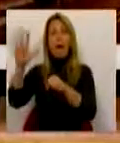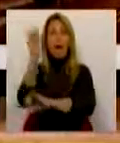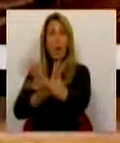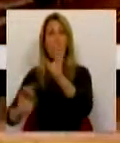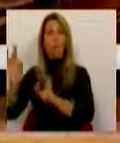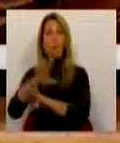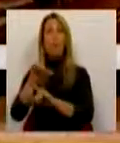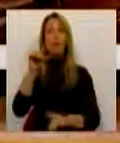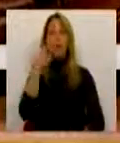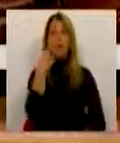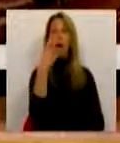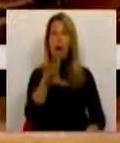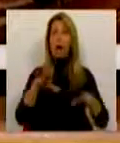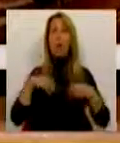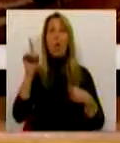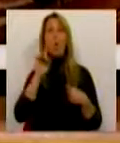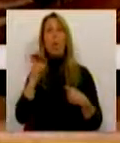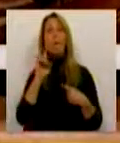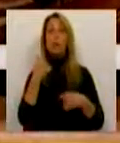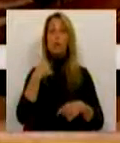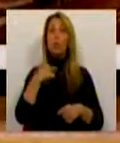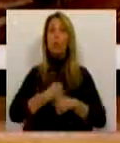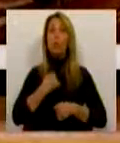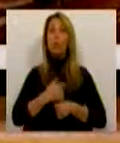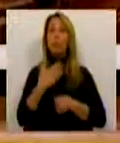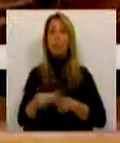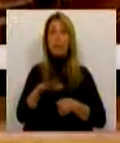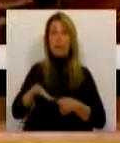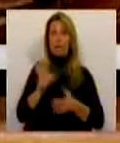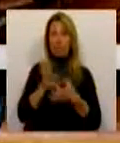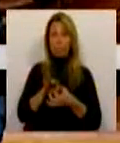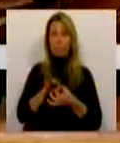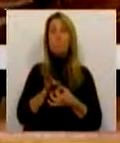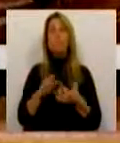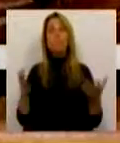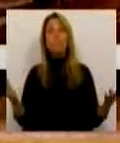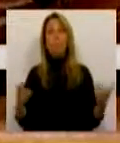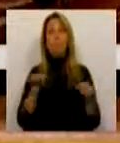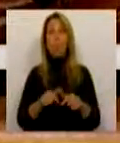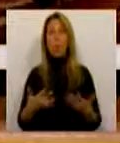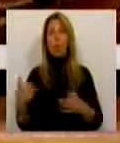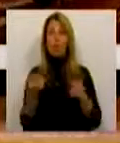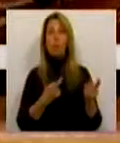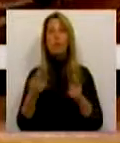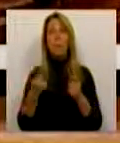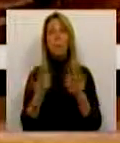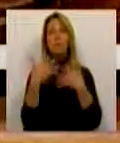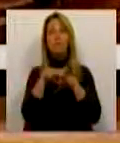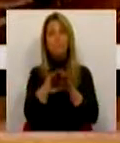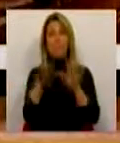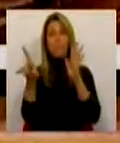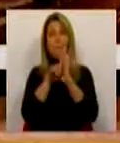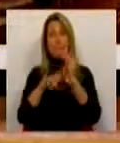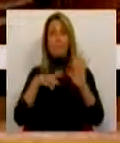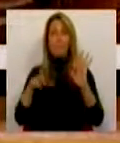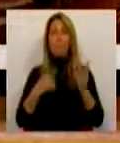do reconhecimento de qualificações profissionais nesse âmbito. Por isso, o que está hoje em debate é a integração na lei portuguesa